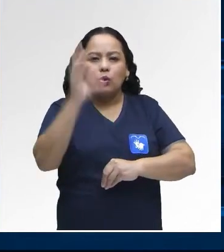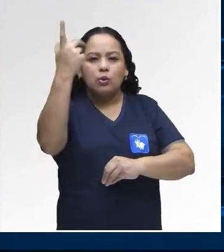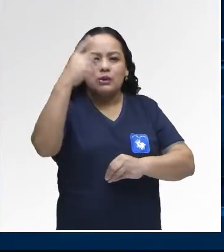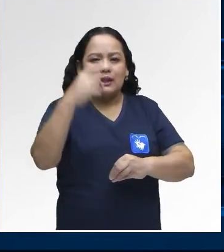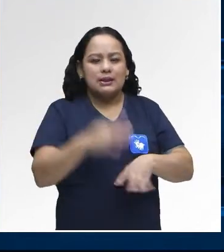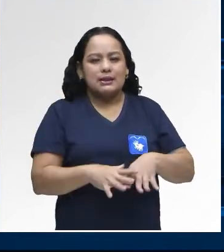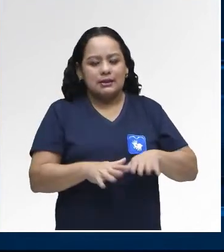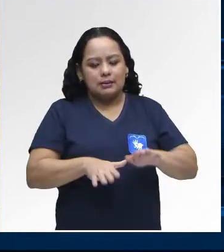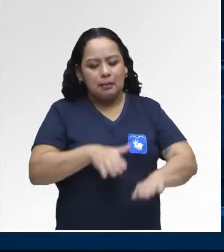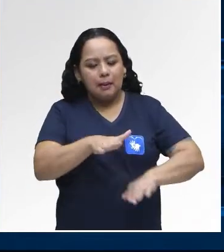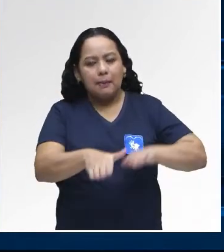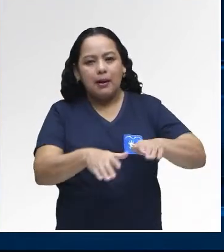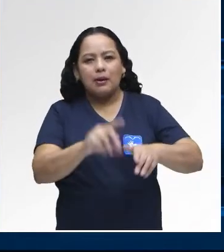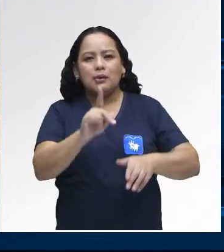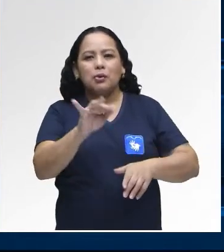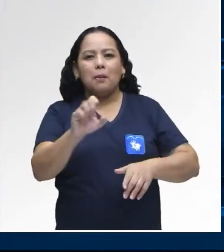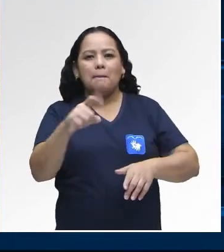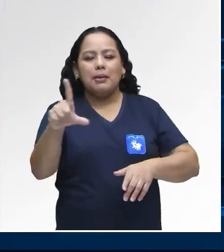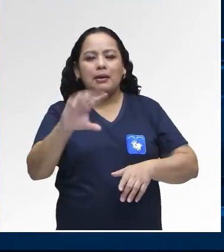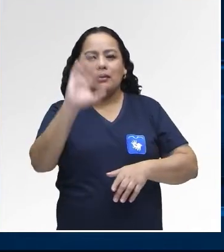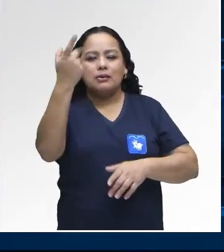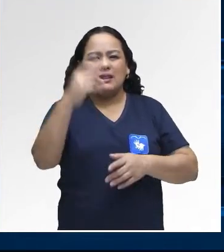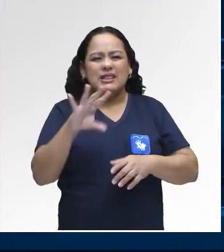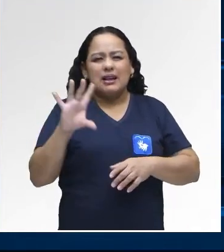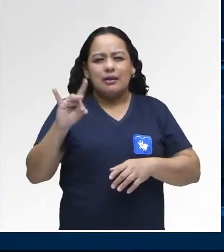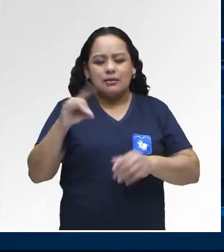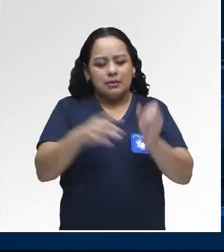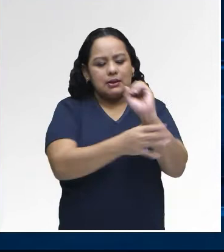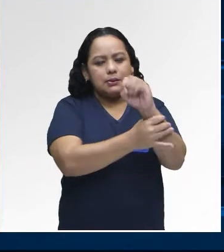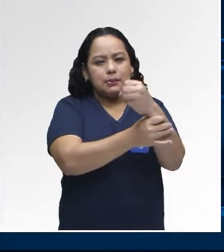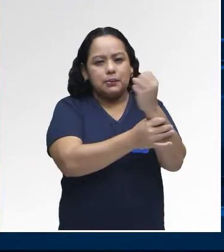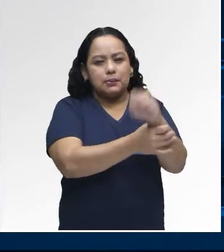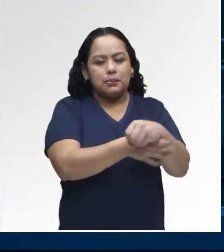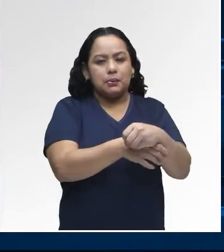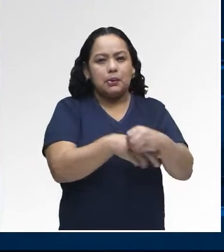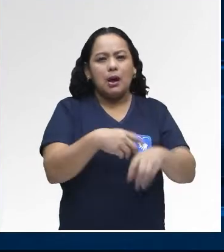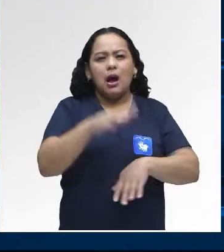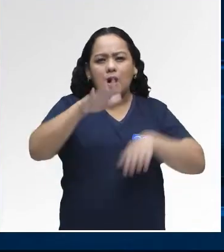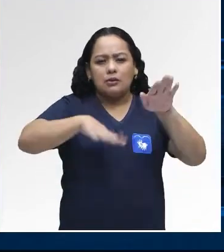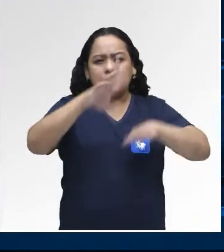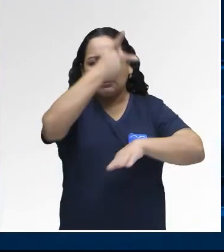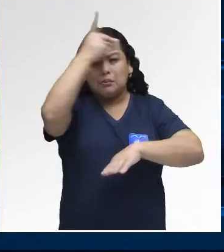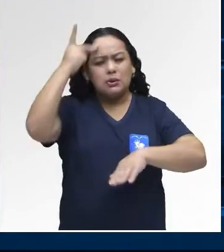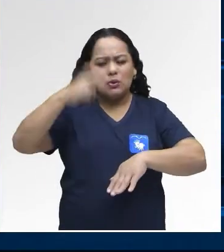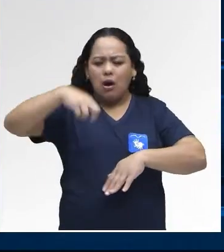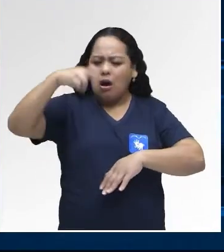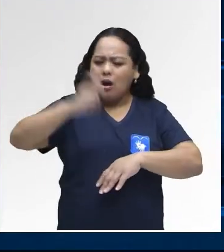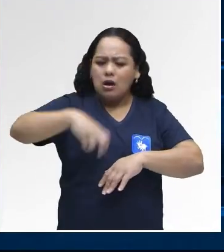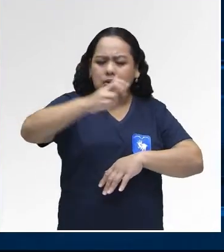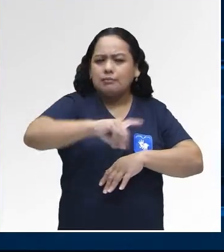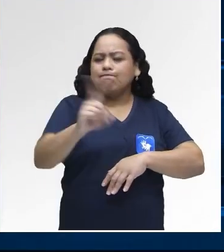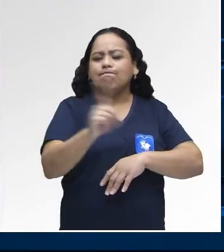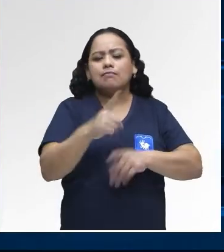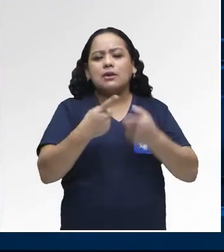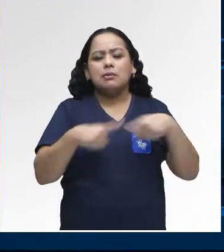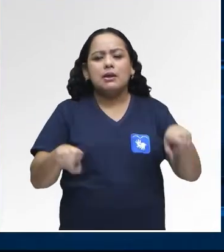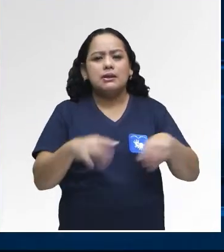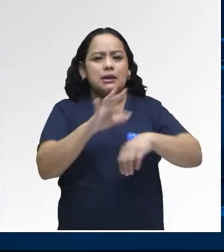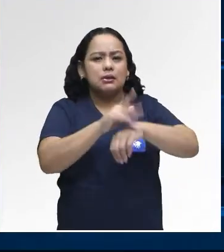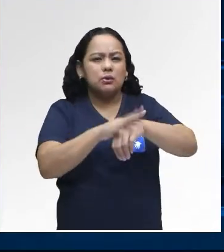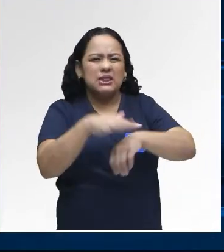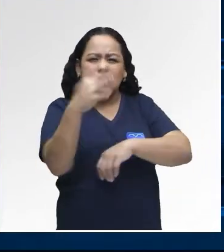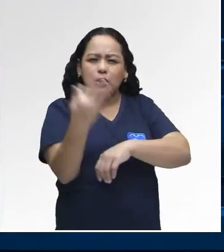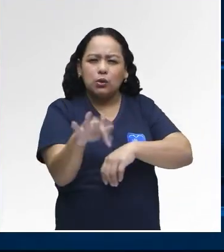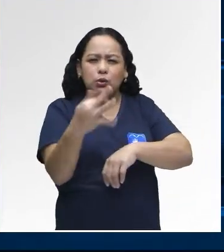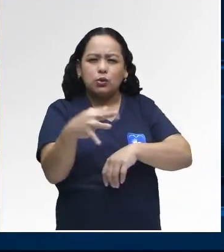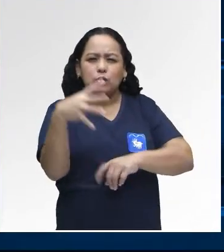E é inflamação nas articulações, a pessoa chega até não andar. E essa doença que causa tanta dor pode